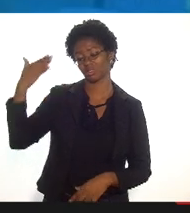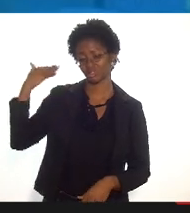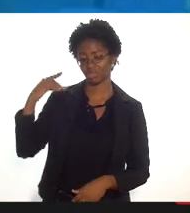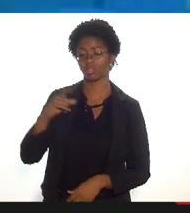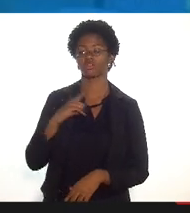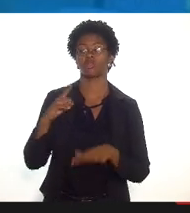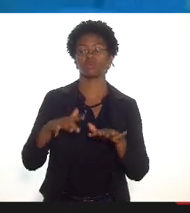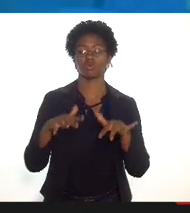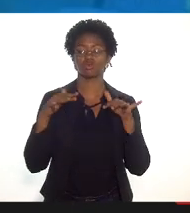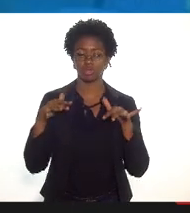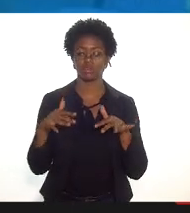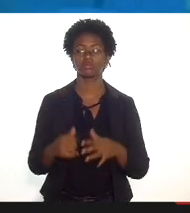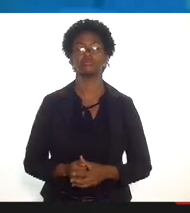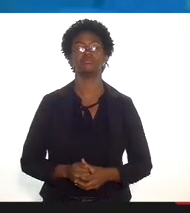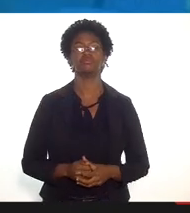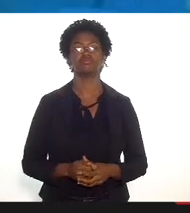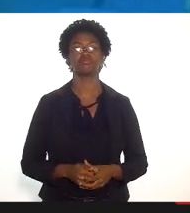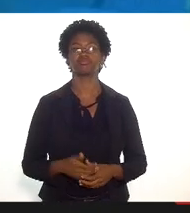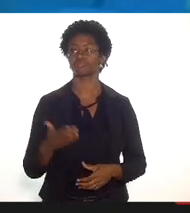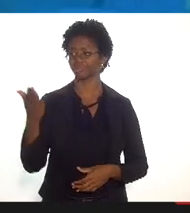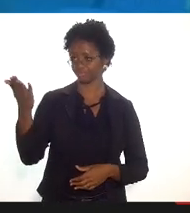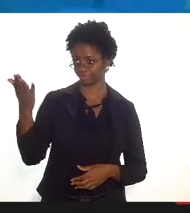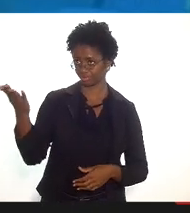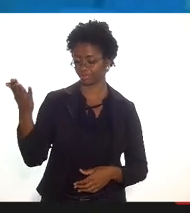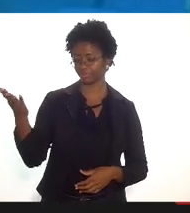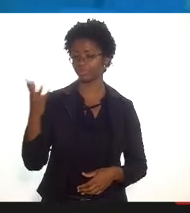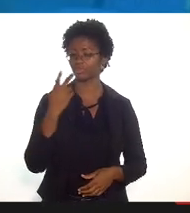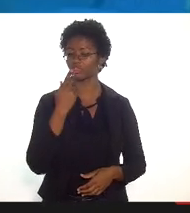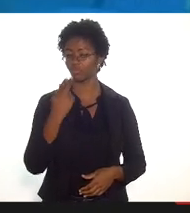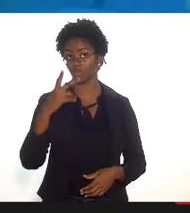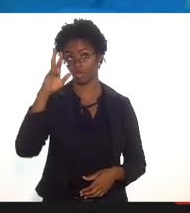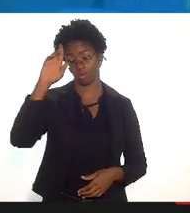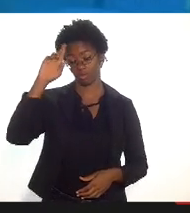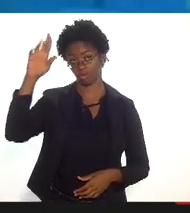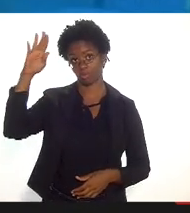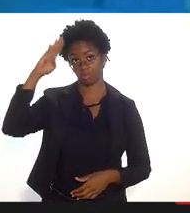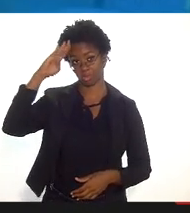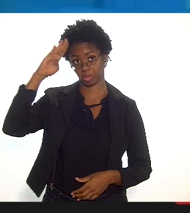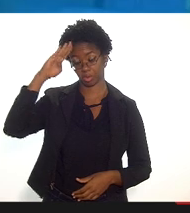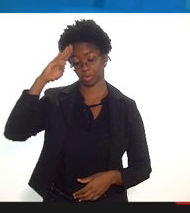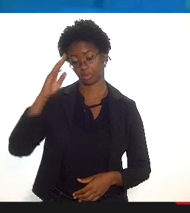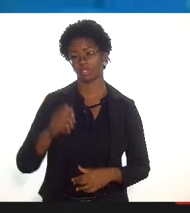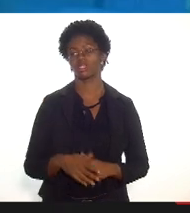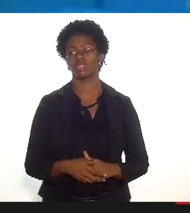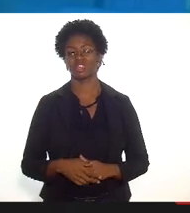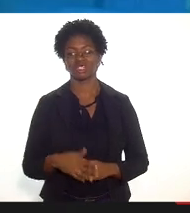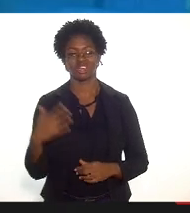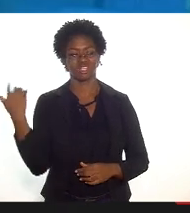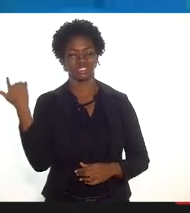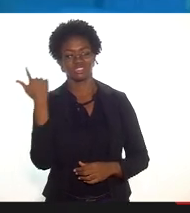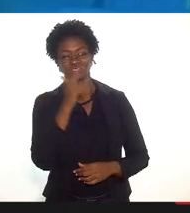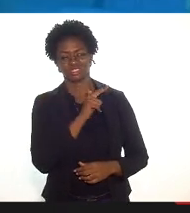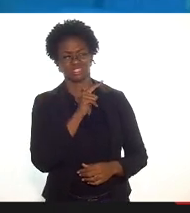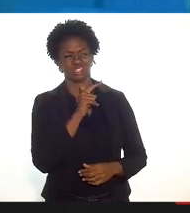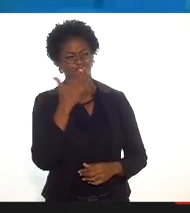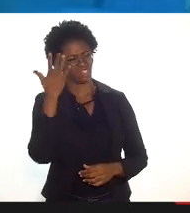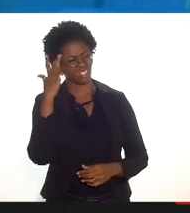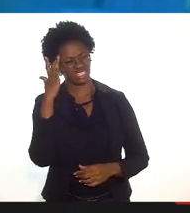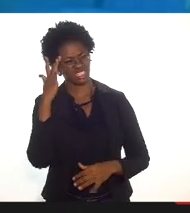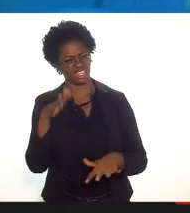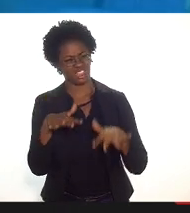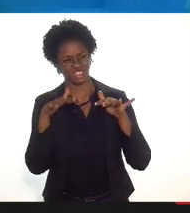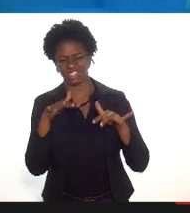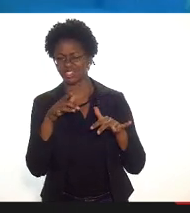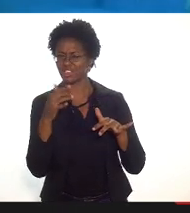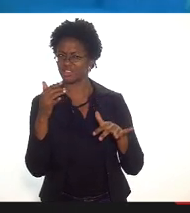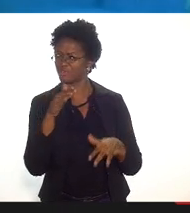Jandira, em que esse cidadão aí, que eu chamei de coronel, eu acho que agora, depois daquela audiência, ele não vai a mais nenhuma,